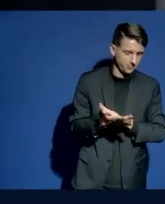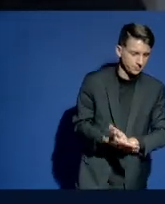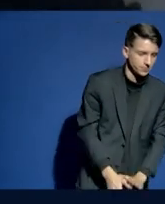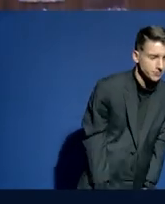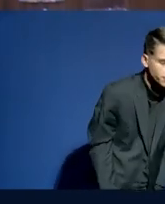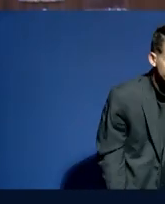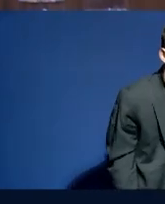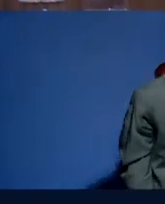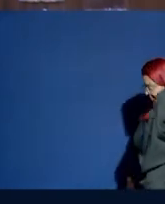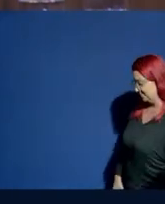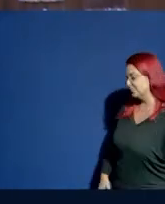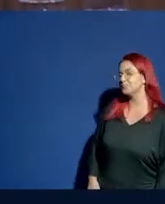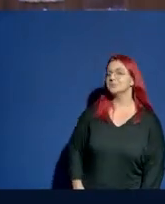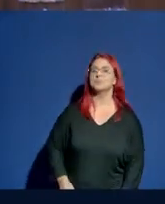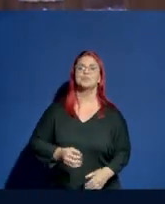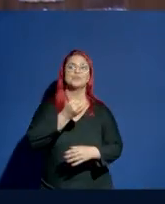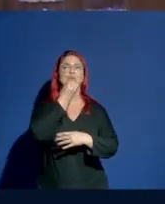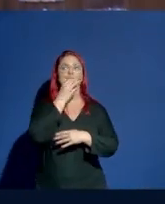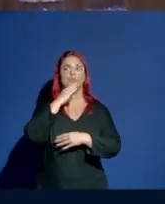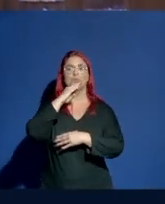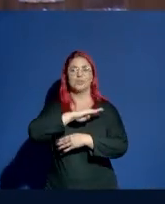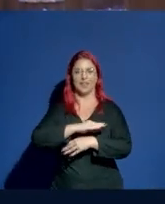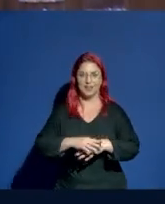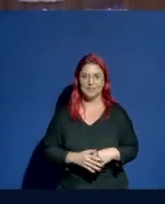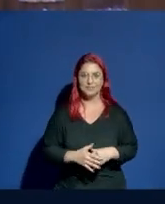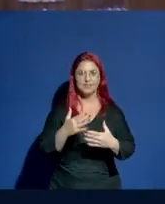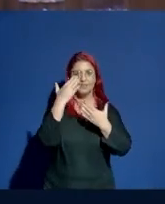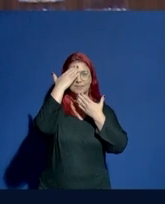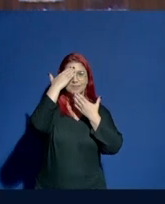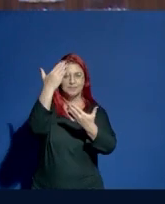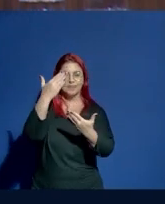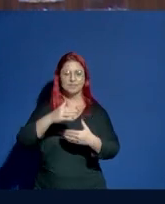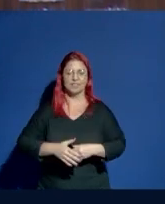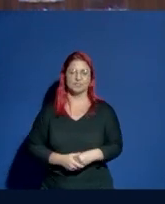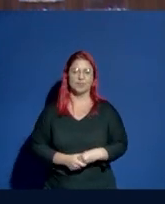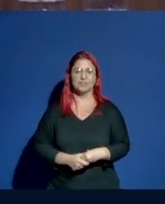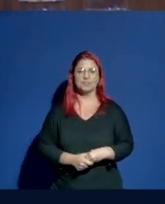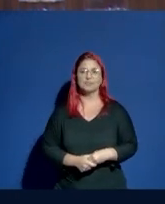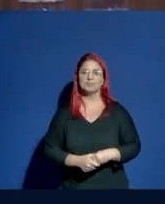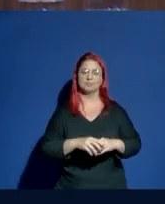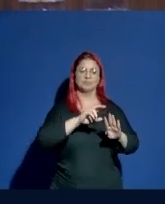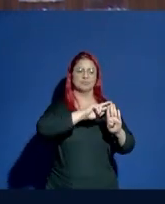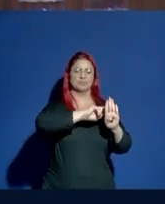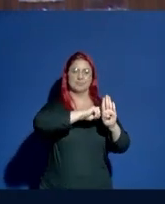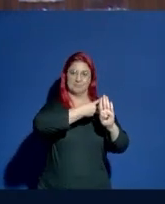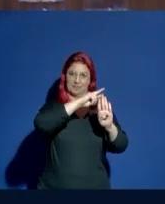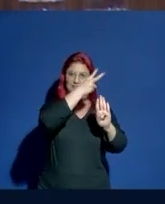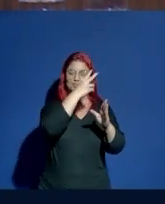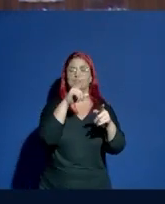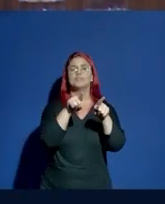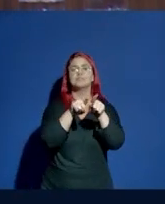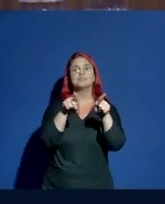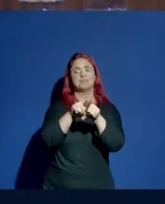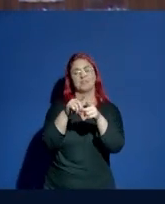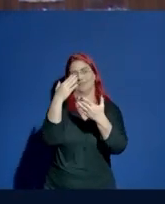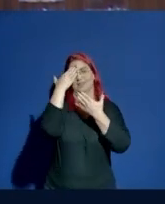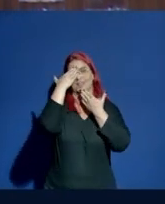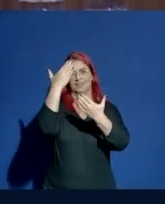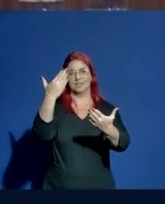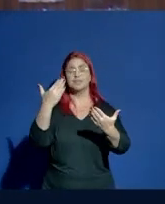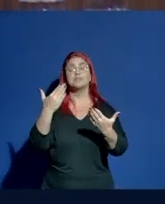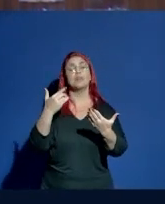todos. Aproveitar para agradecer você, Diego, BTG Pactual, por ter, né, nos convidados para estar falando um pouquinho do nosso